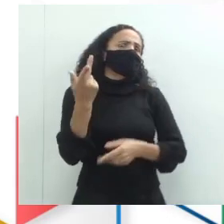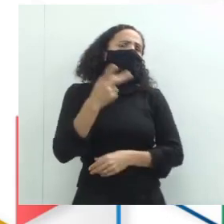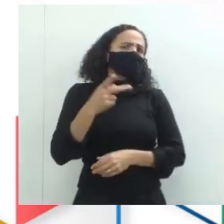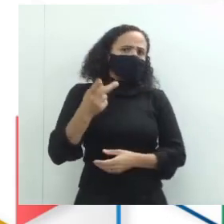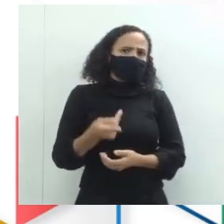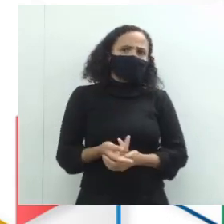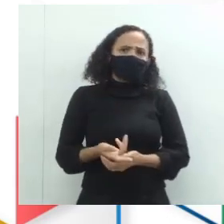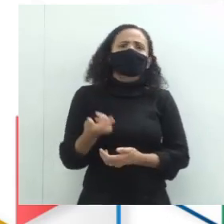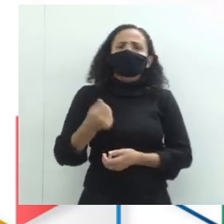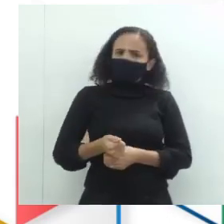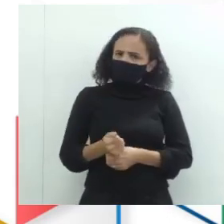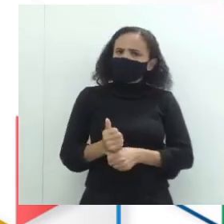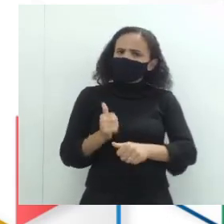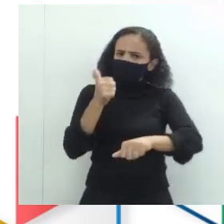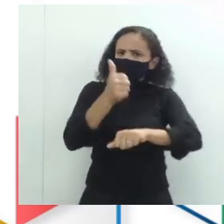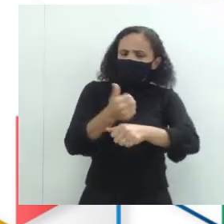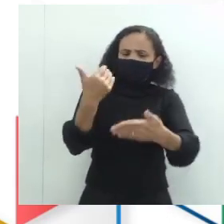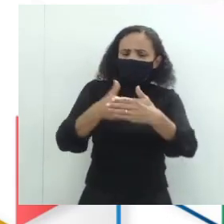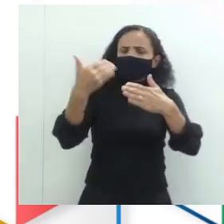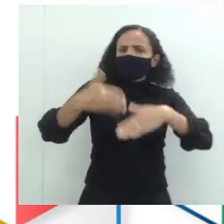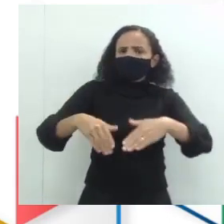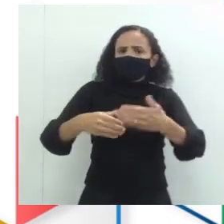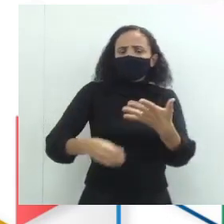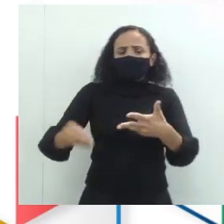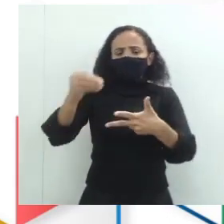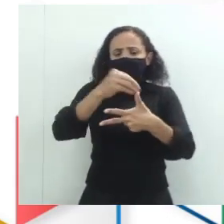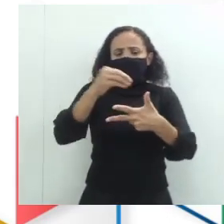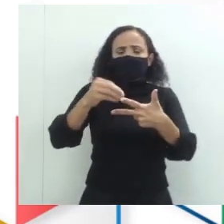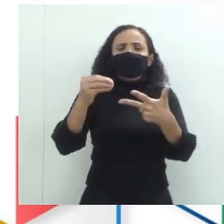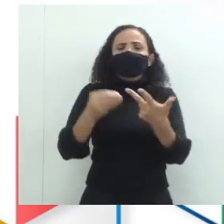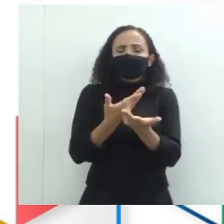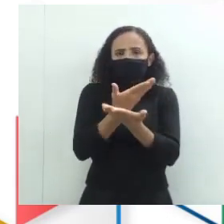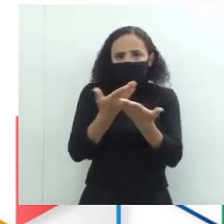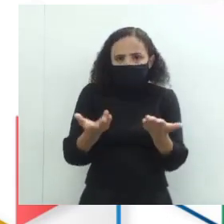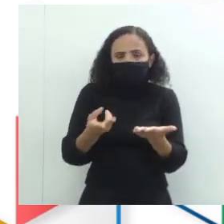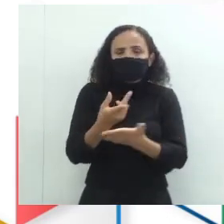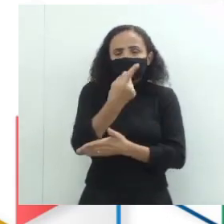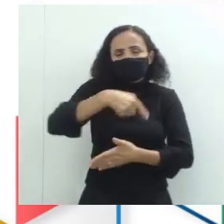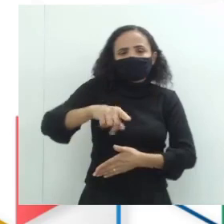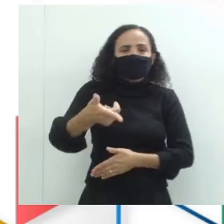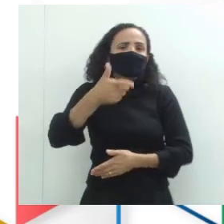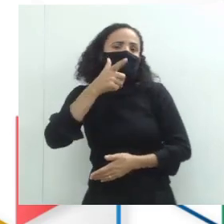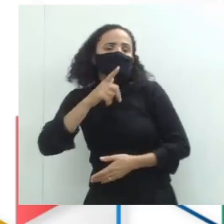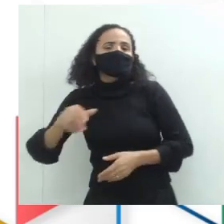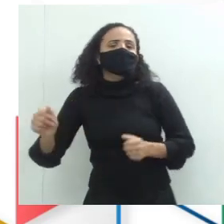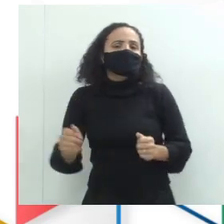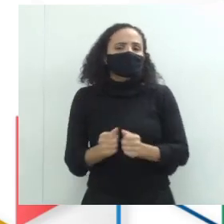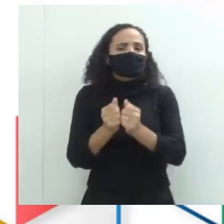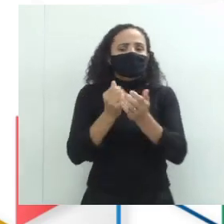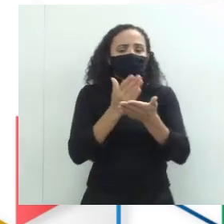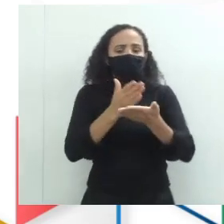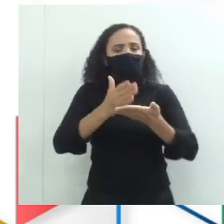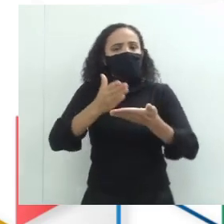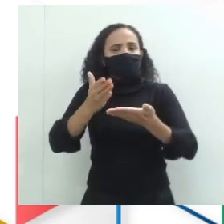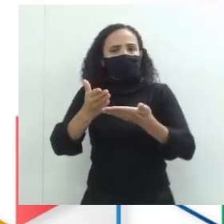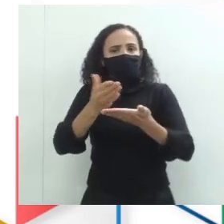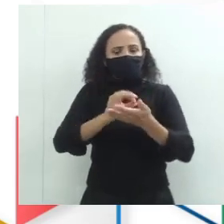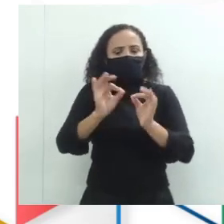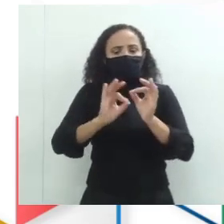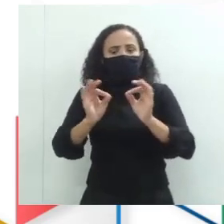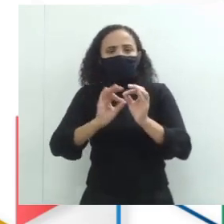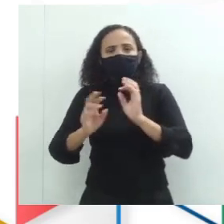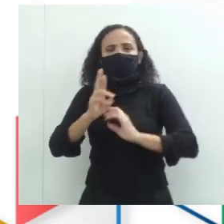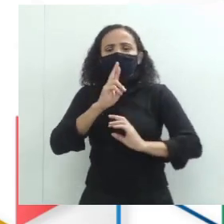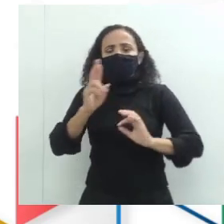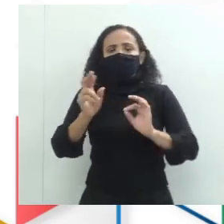fazer na prova? Sim. Tá lá no Enem, no SSA, quando você chega lá e tá difícil a questão, pega a resposta, joga lá